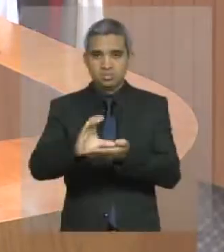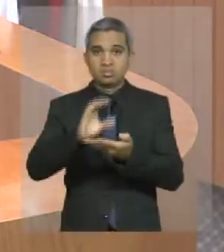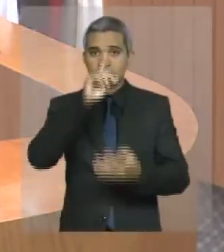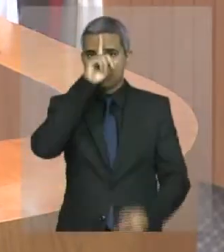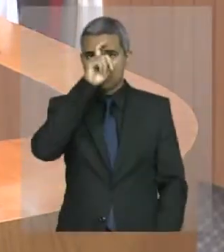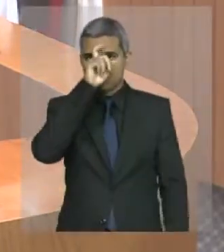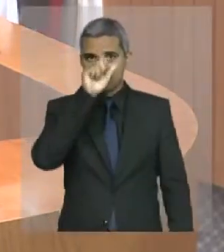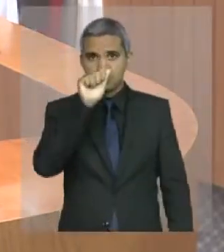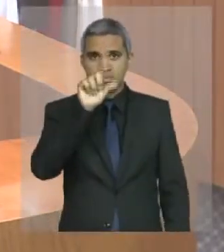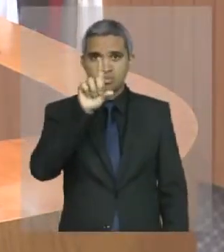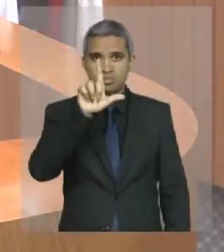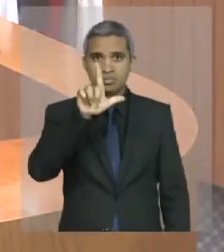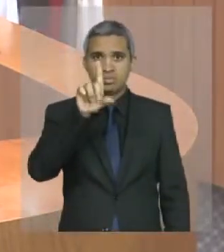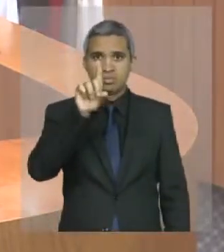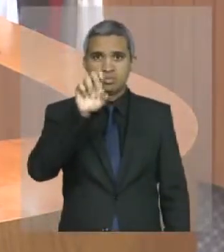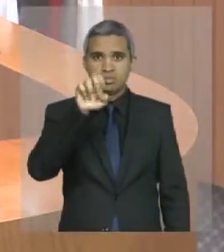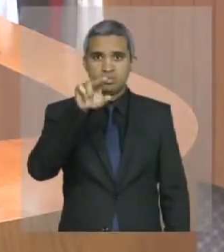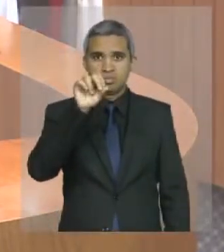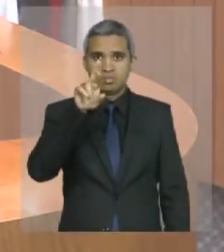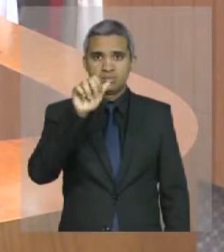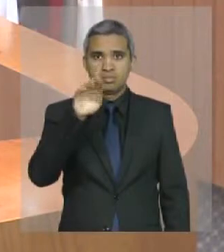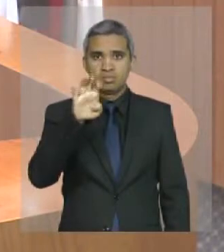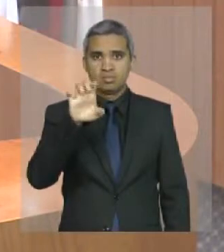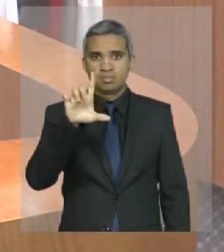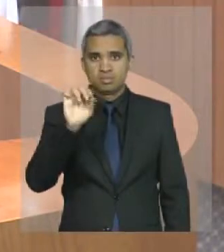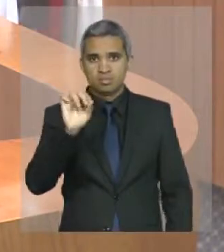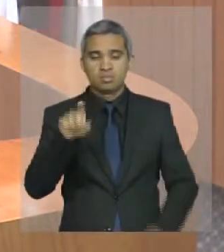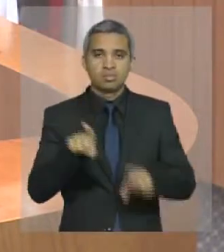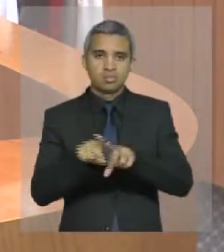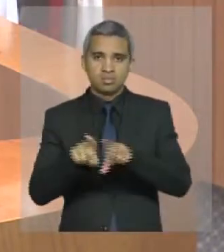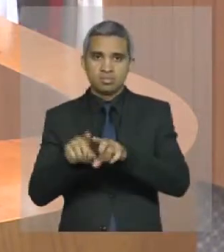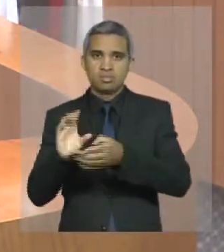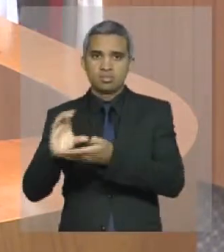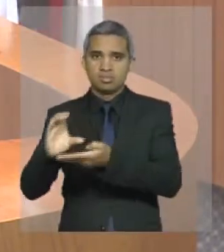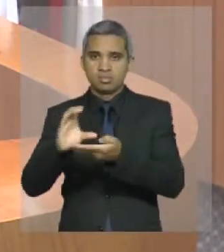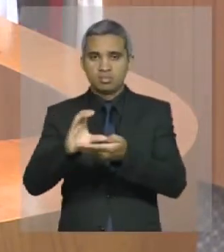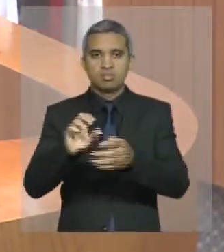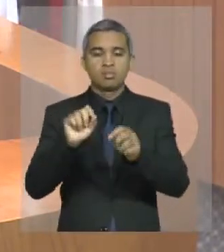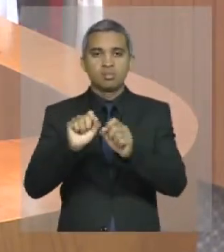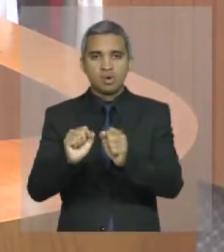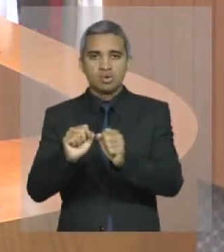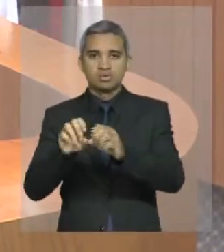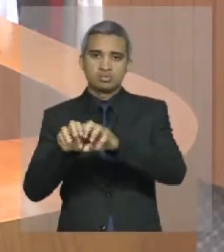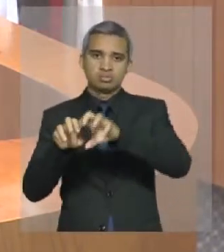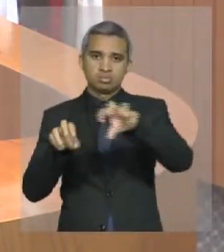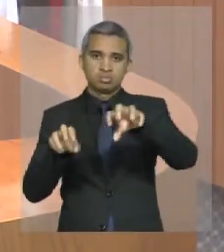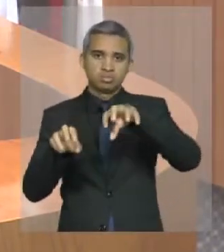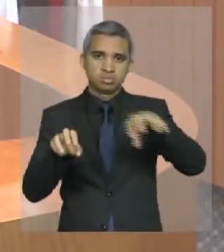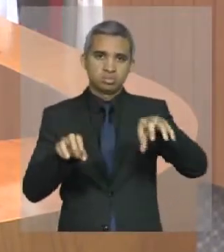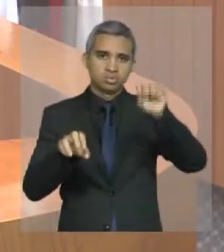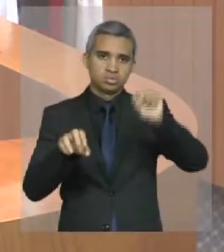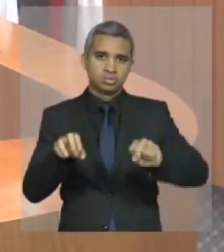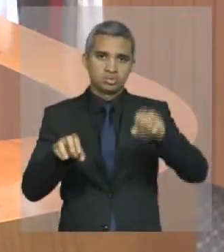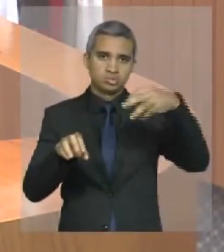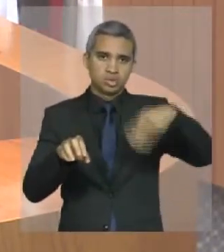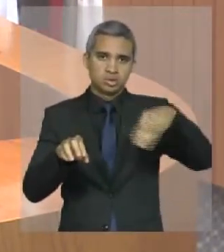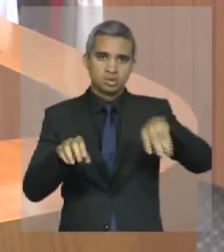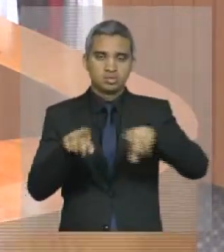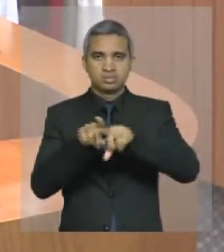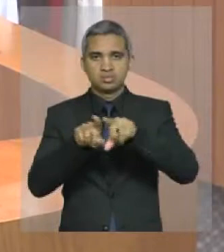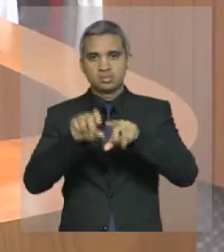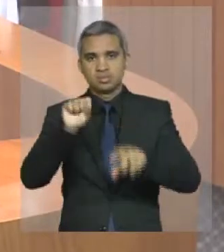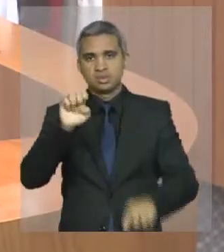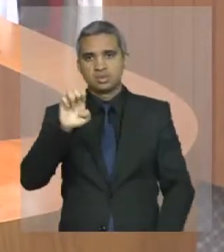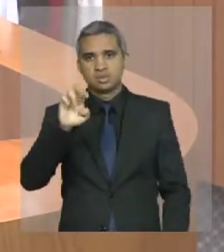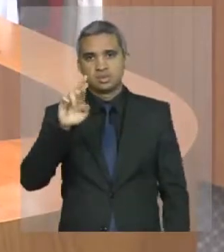sejam descentralizadas, deputada Valéria Macedo, e possam ser levadas para a região sul do Maranhão, para a região do sertão maranhense, para a